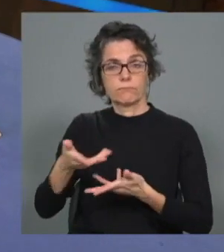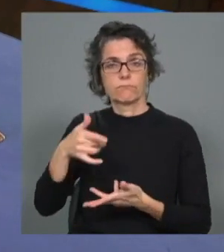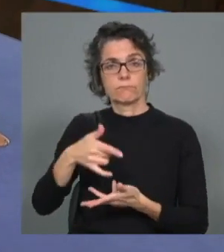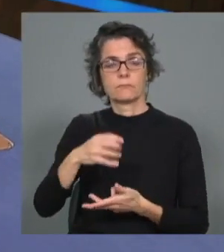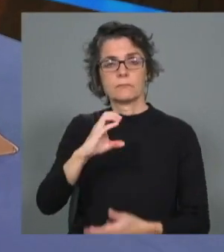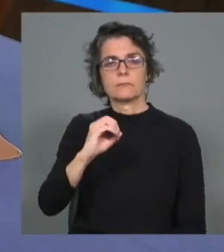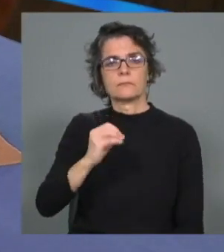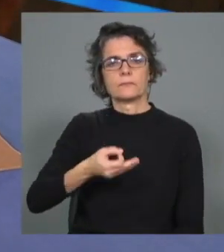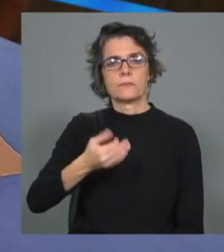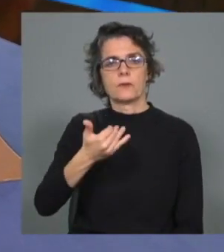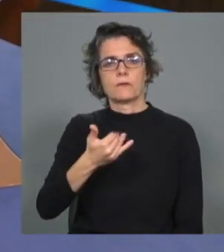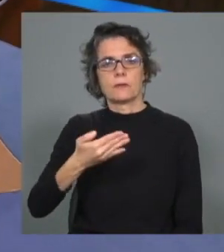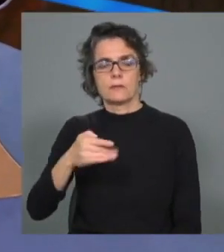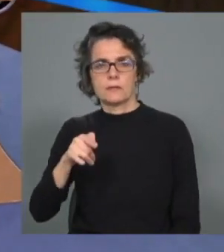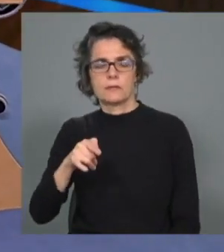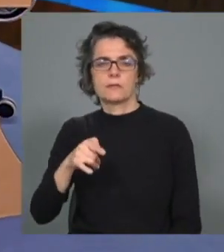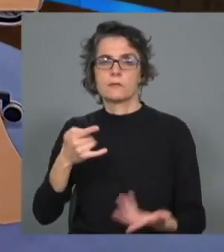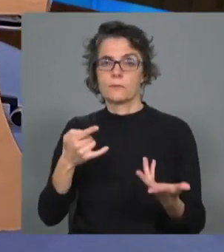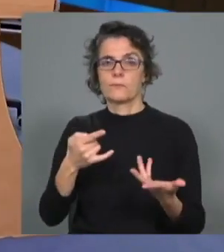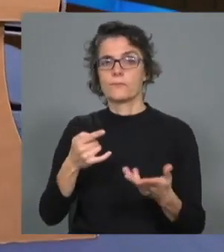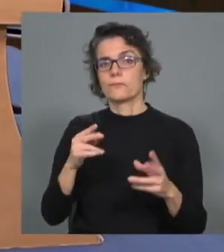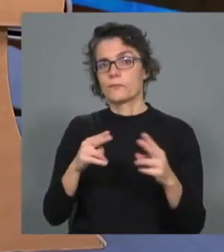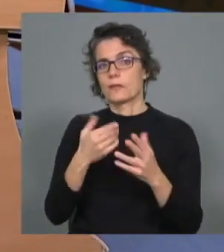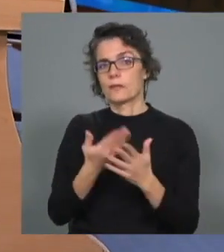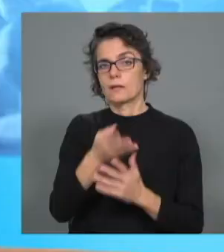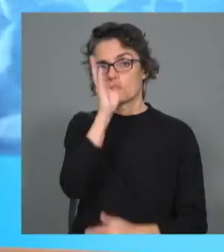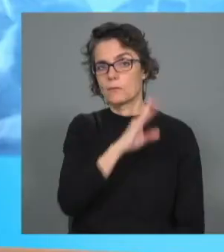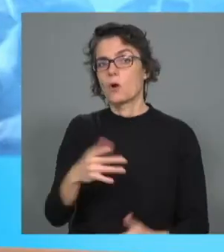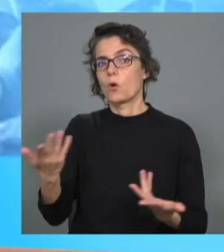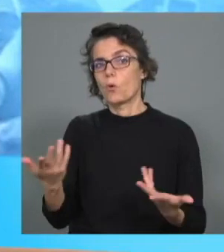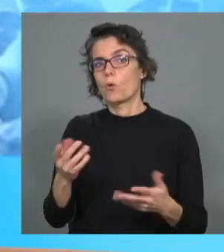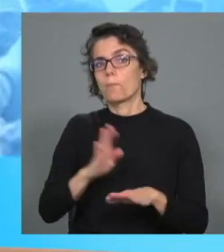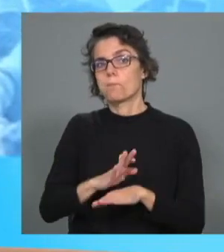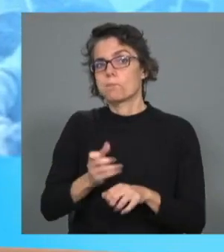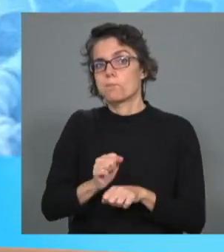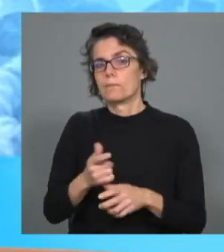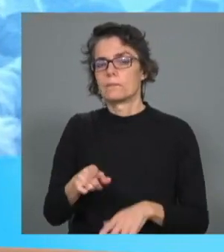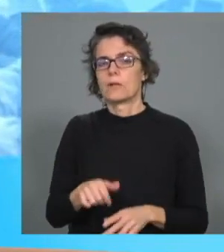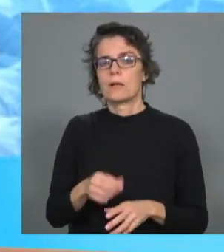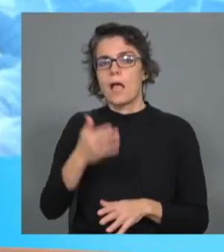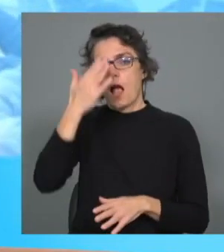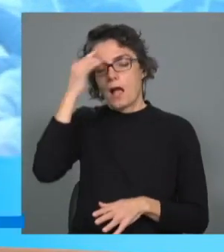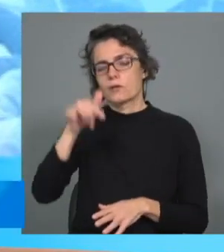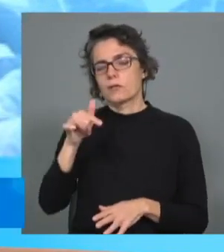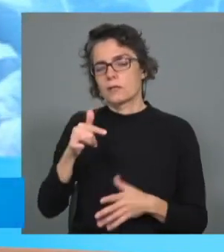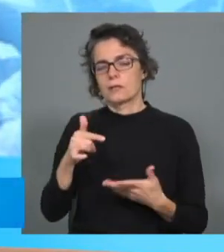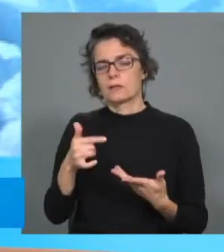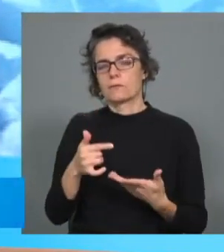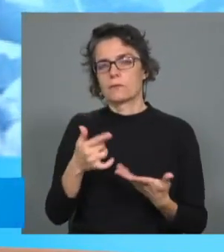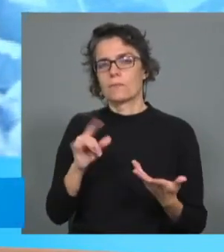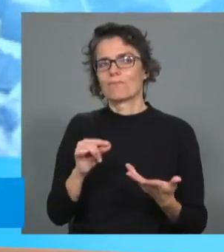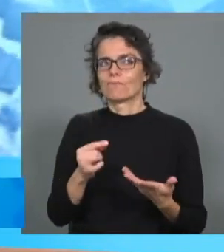dizia, foi uma Cimeira da implementação ou da estagnação? Eu diria que, apesar de tudo, foi mais estagnação do que implementação. Houve alguns